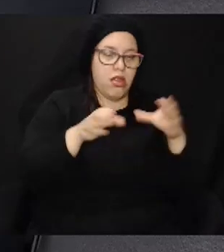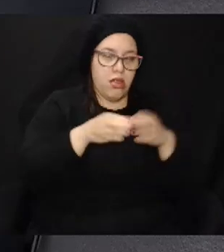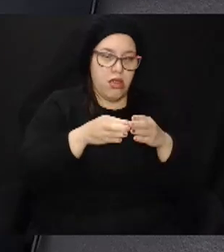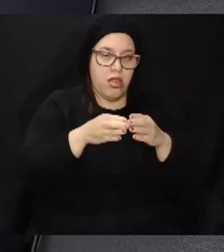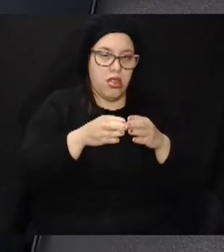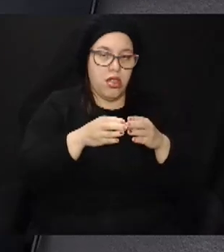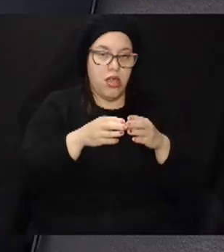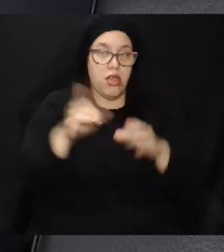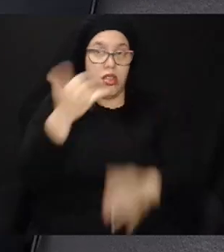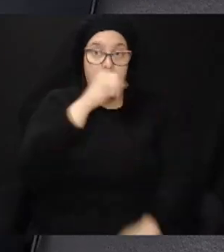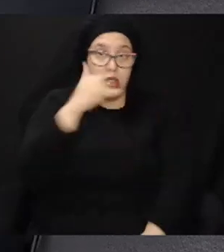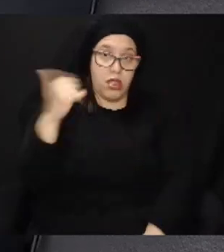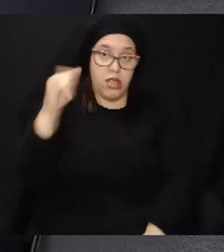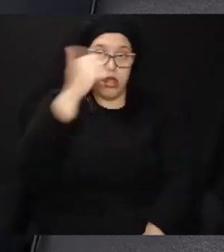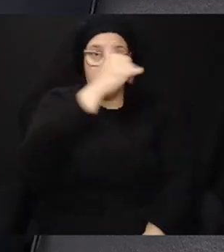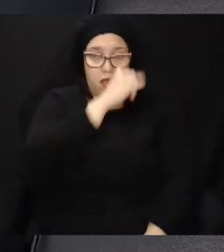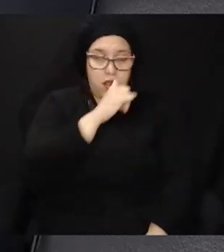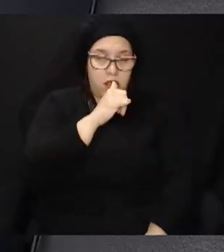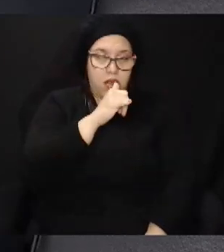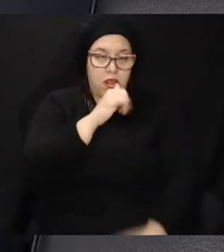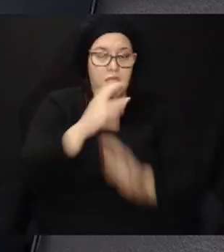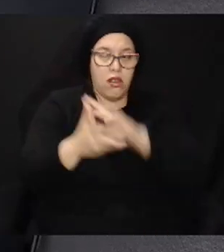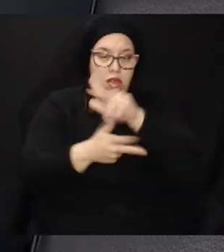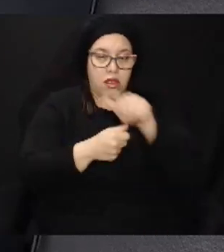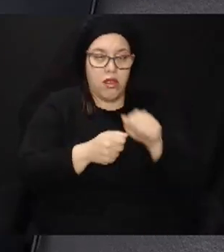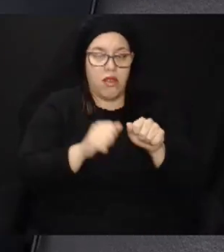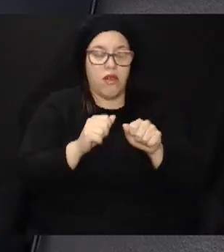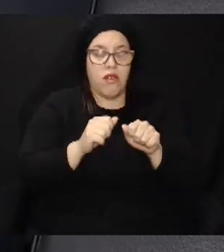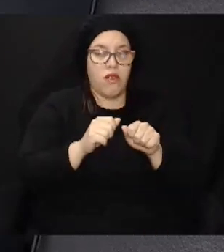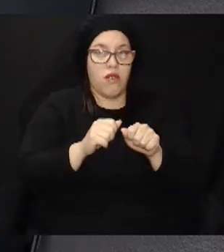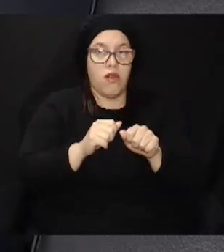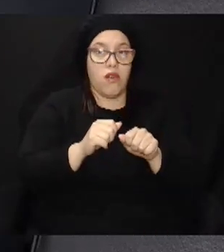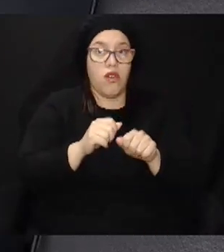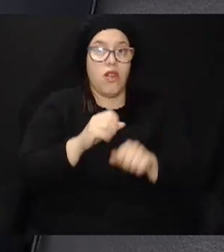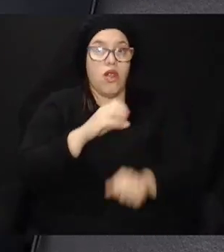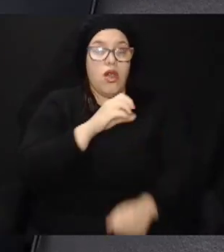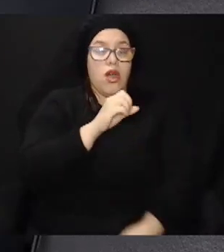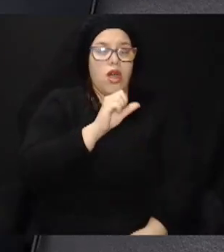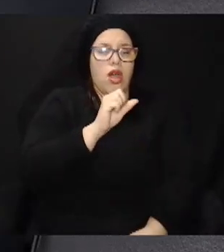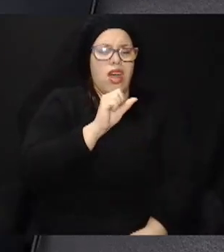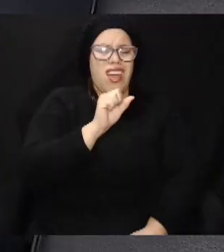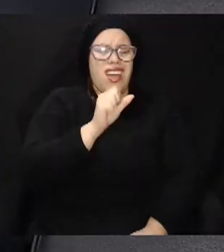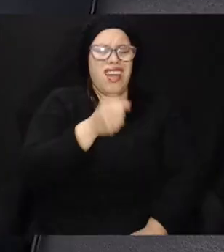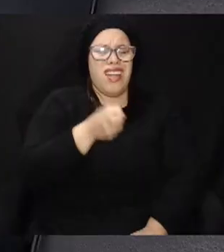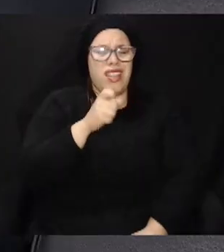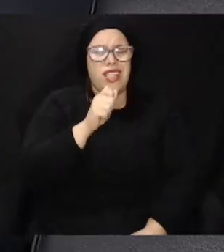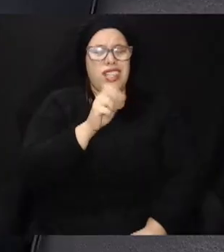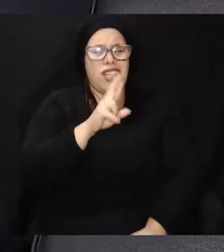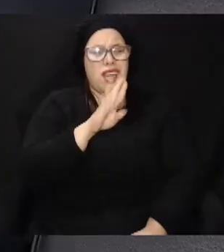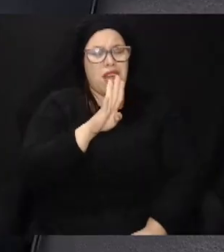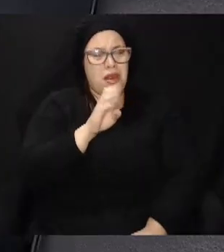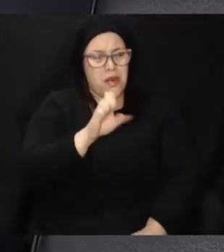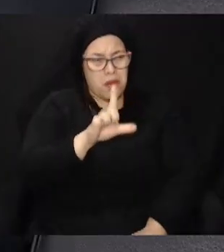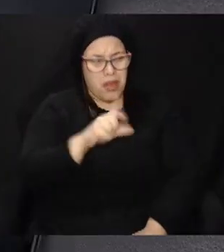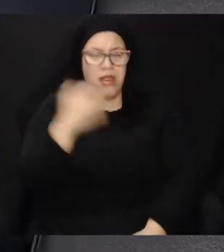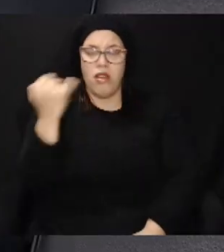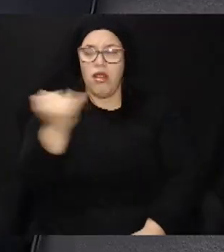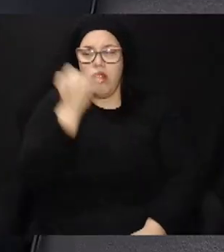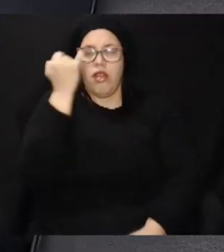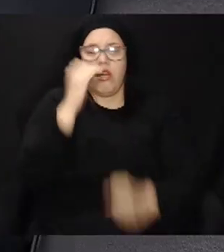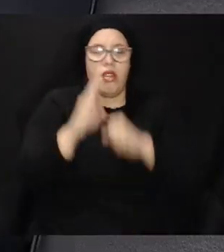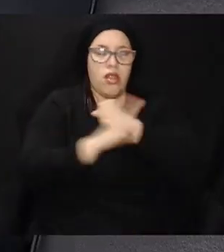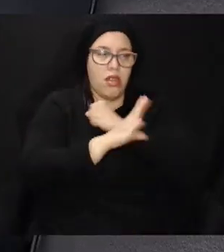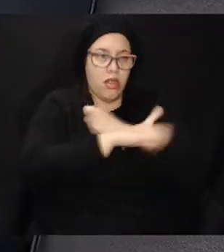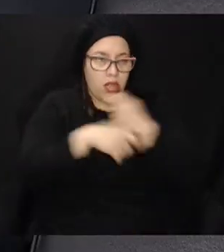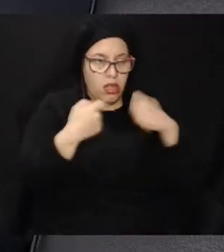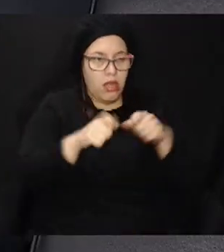aeroporto Internacional de Viracopos, São Charbel e assim por diante. São bairros importantes que precisam de